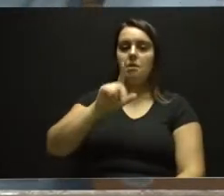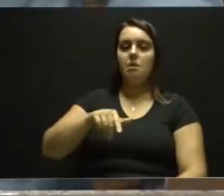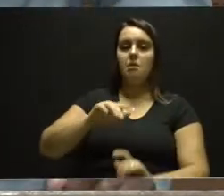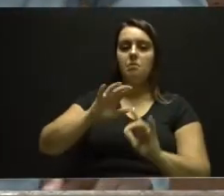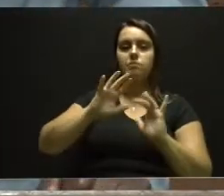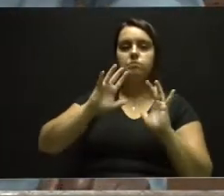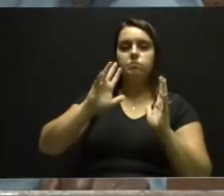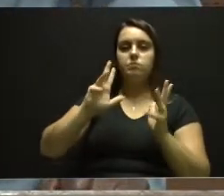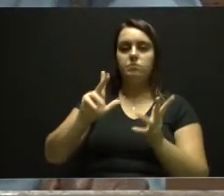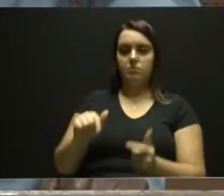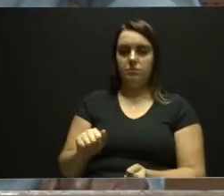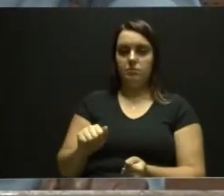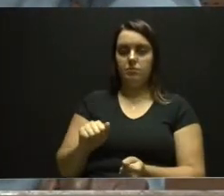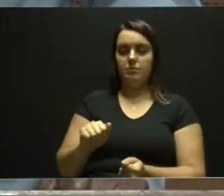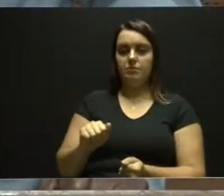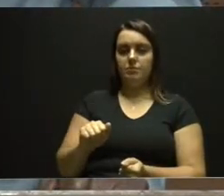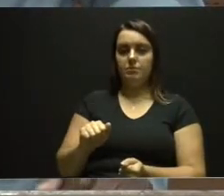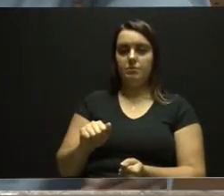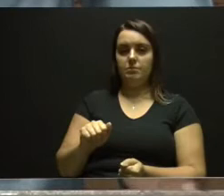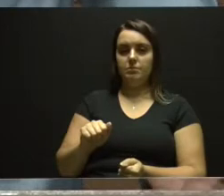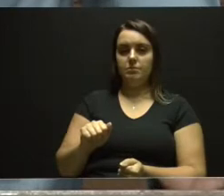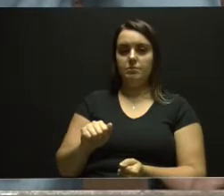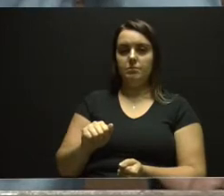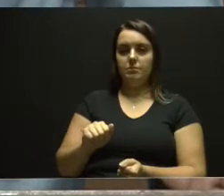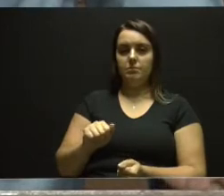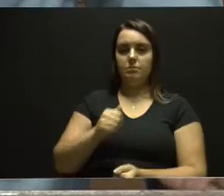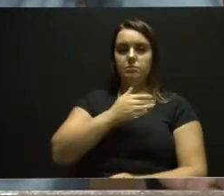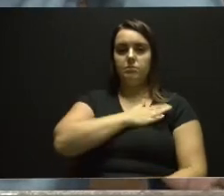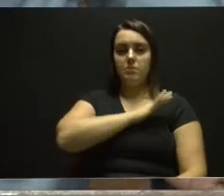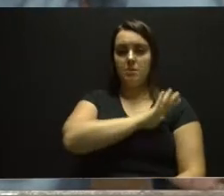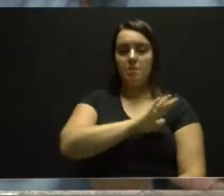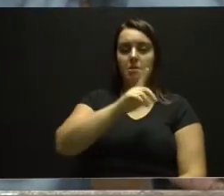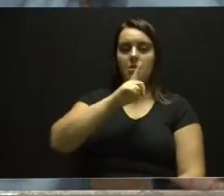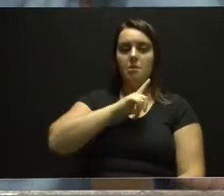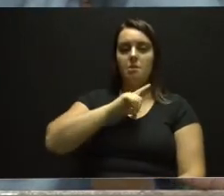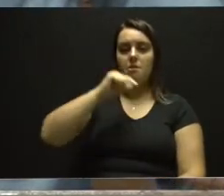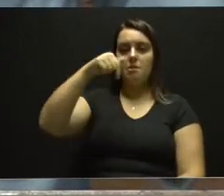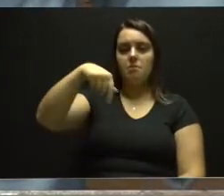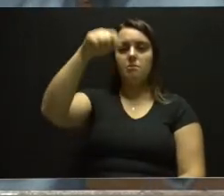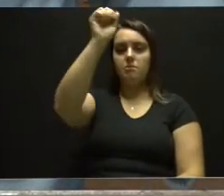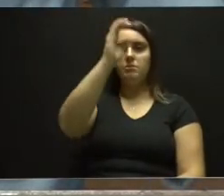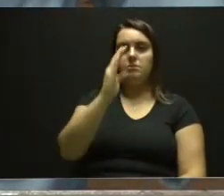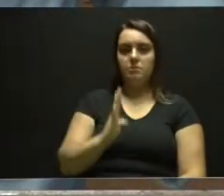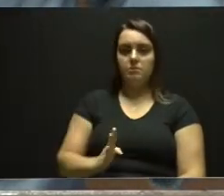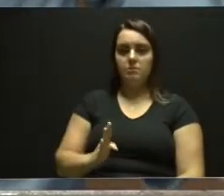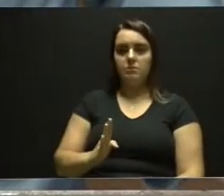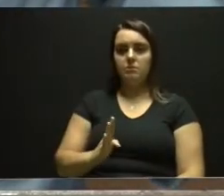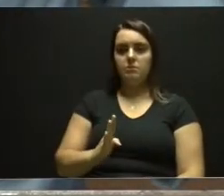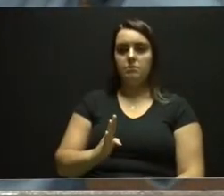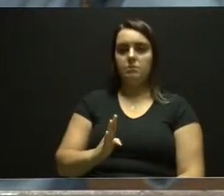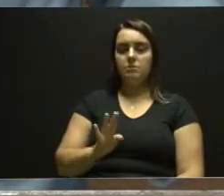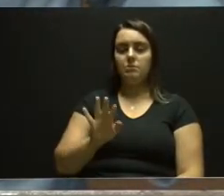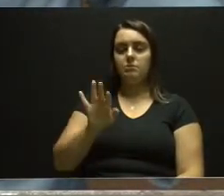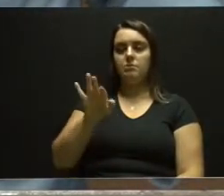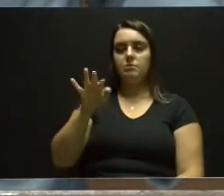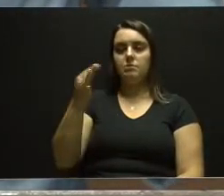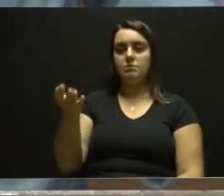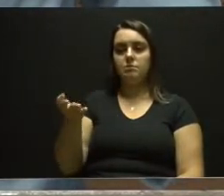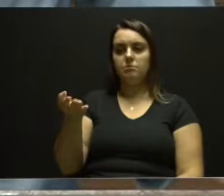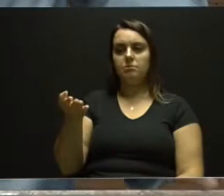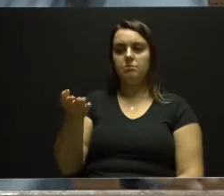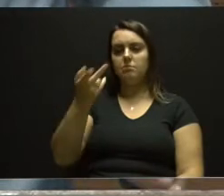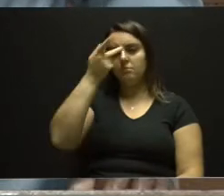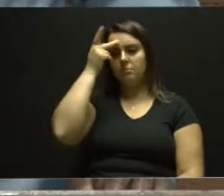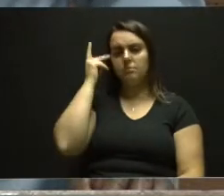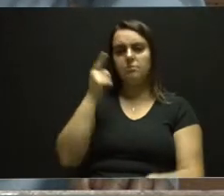brasil está no brasil aí as pessoas baixem nossas costas fala poxa que